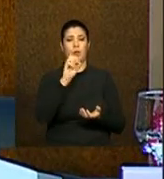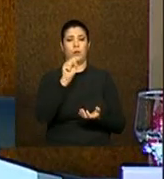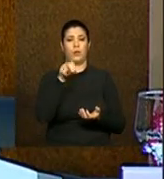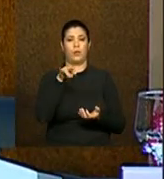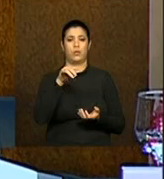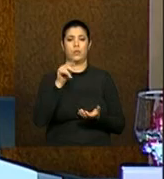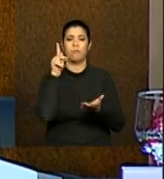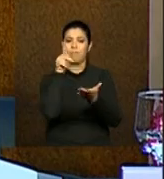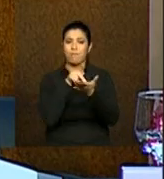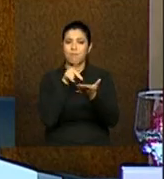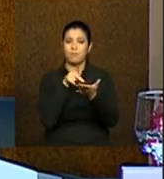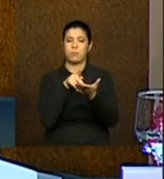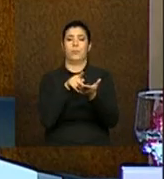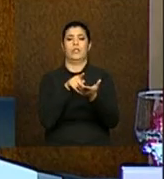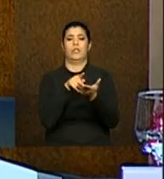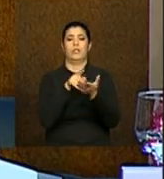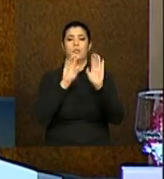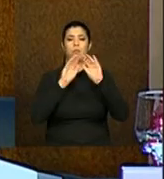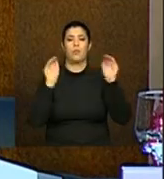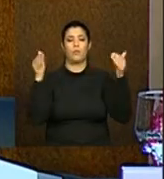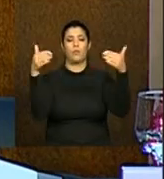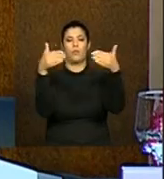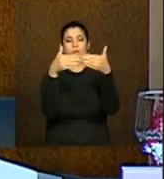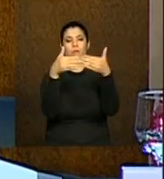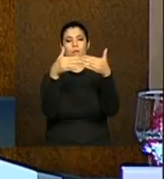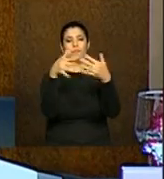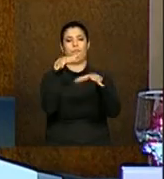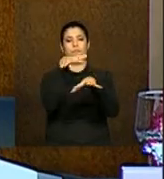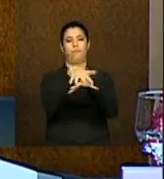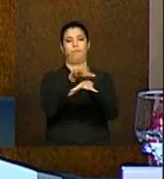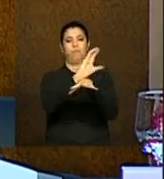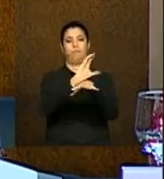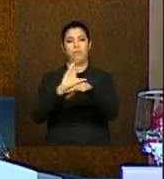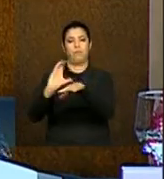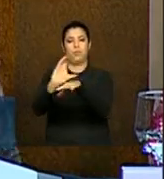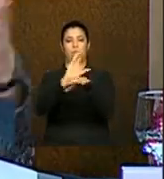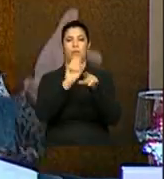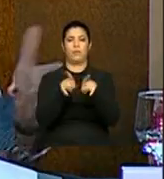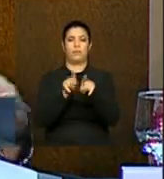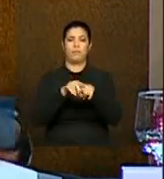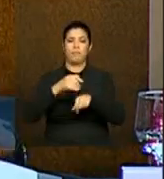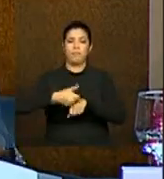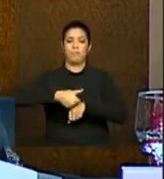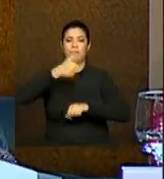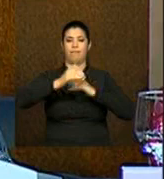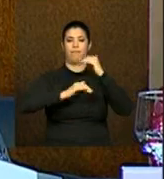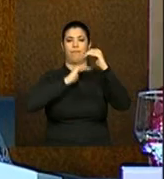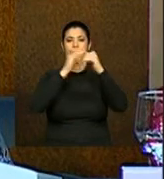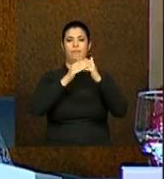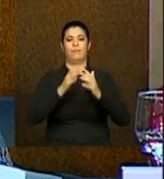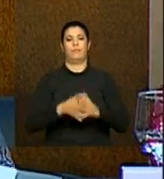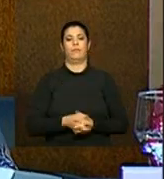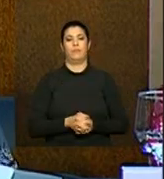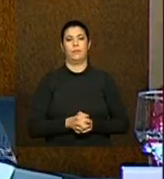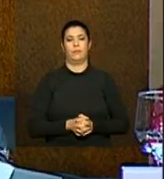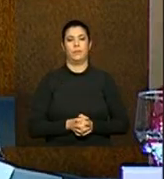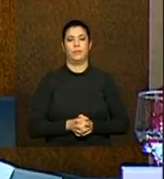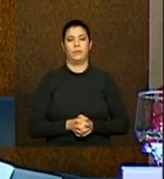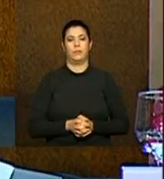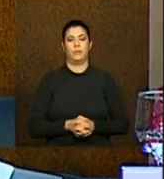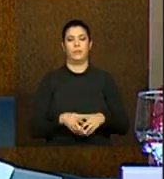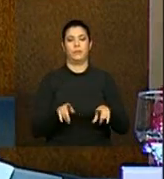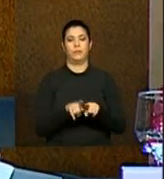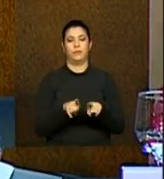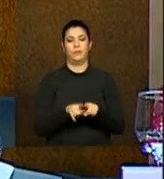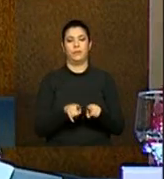Fórum Interconselhos foi a decorrência natural desse primeiro passo que demos naquele momento, né?